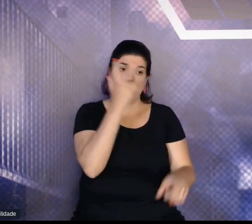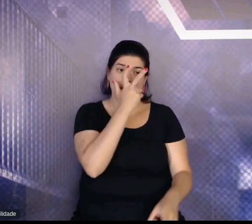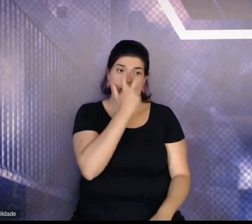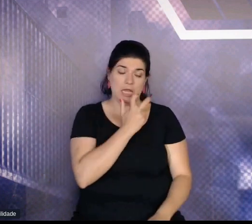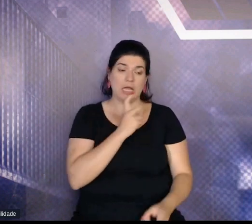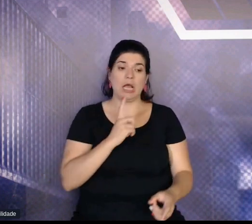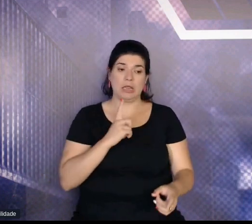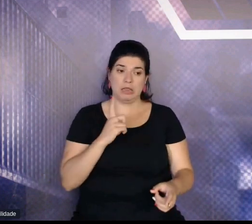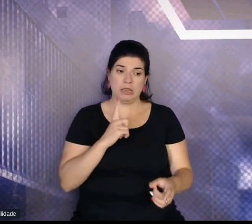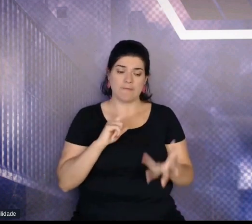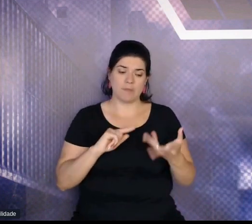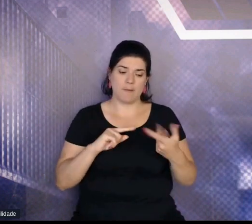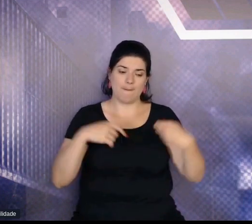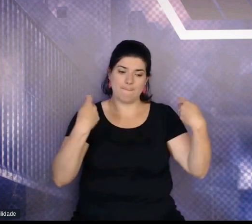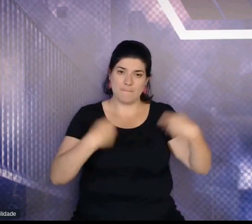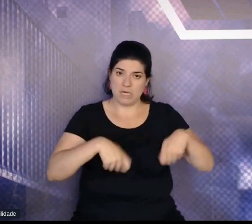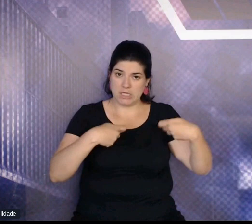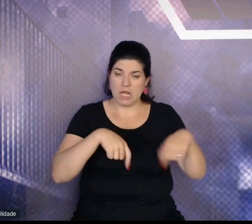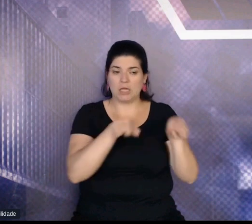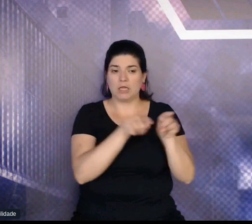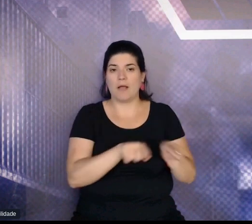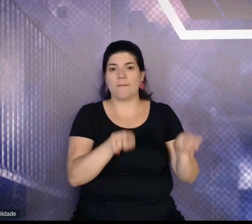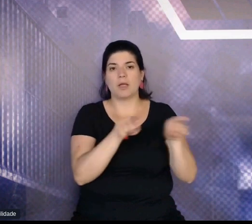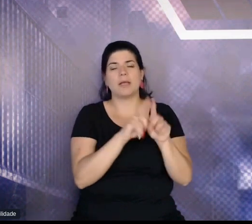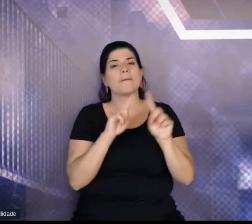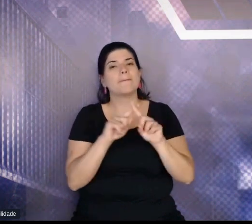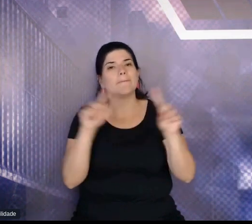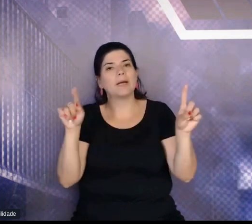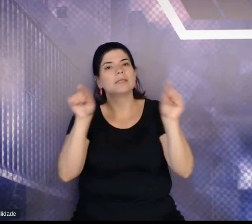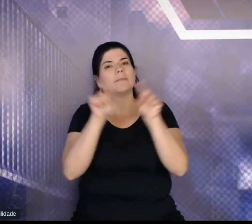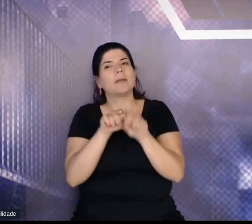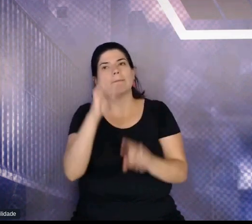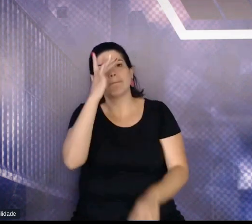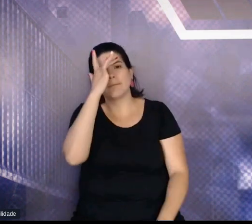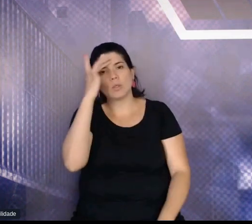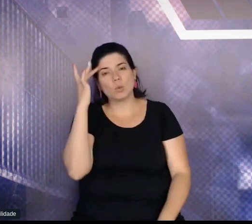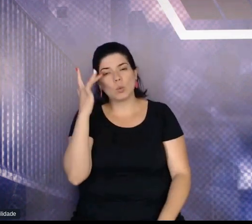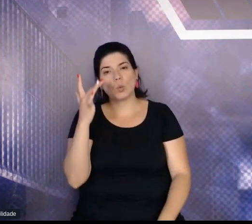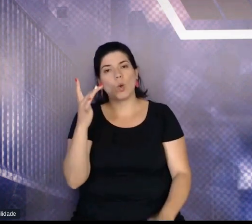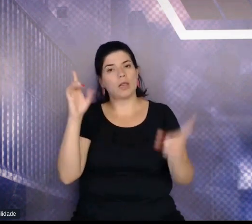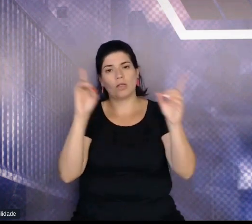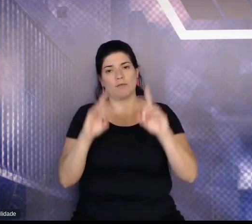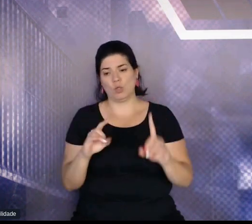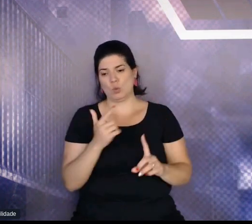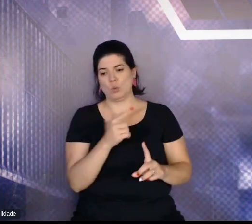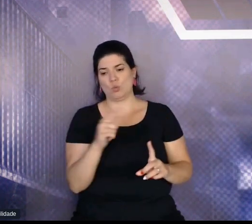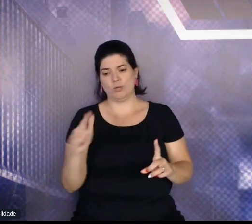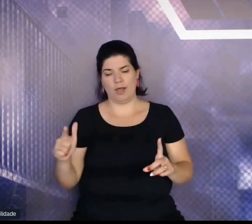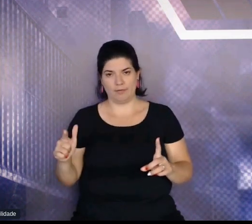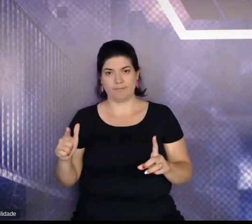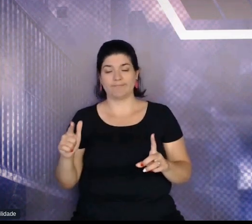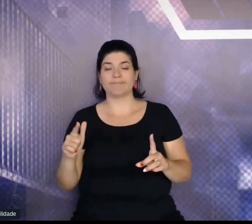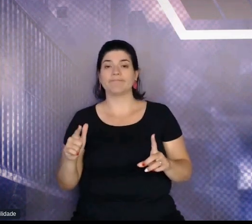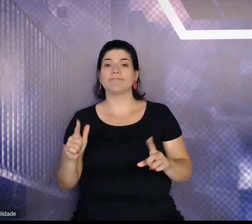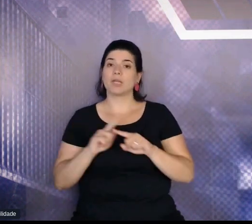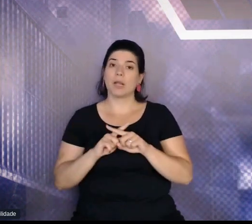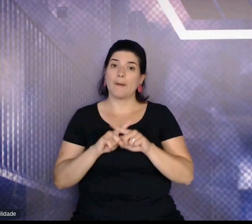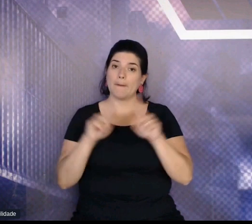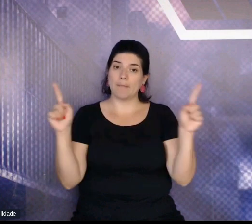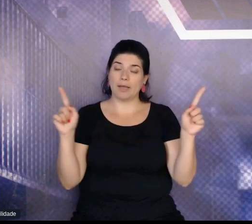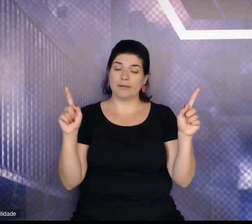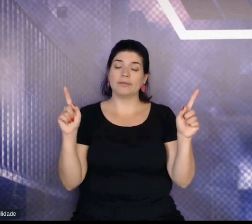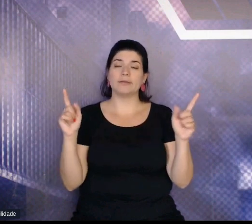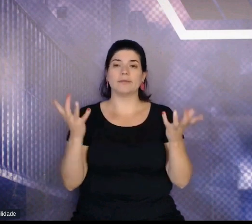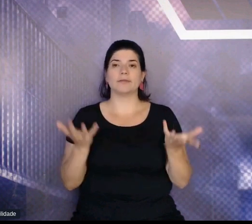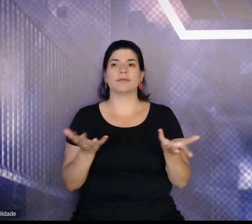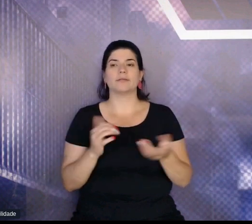essa especificidade também, mas trazendo também pessoas que não têm deficiência e que